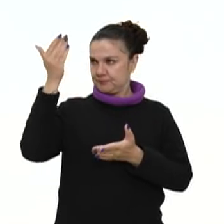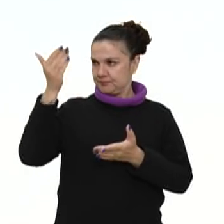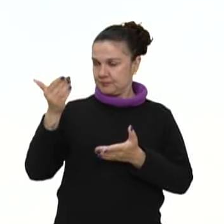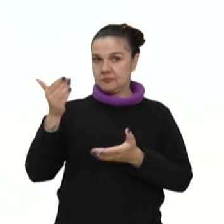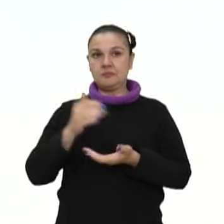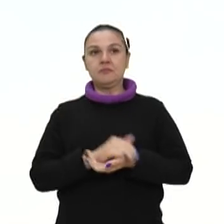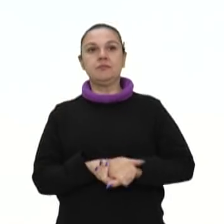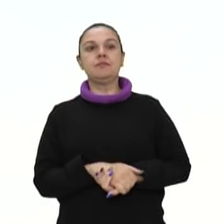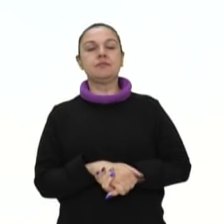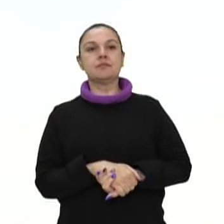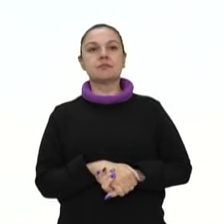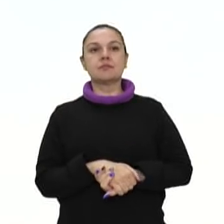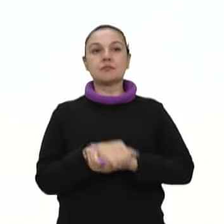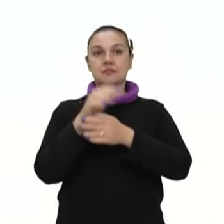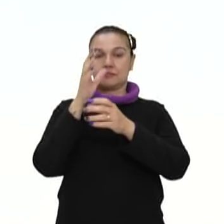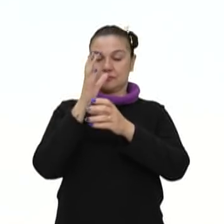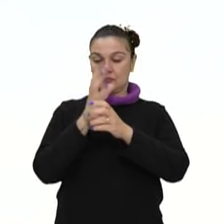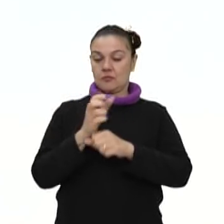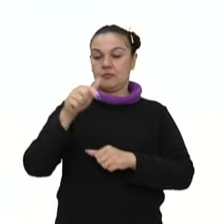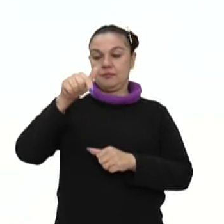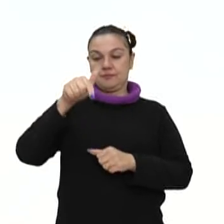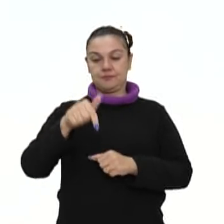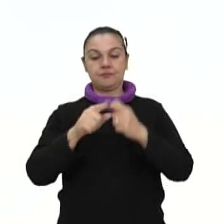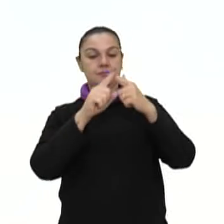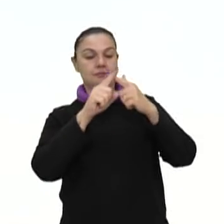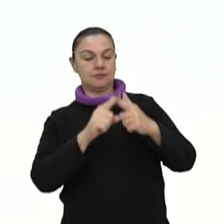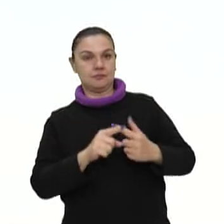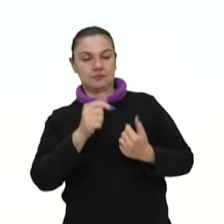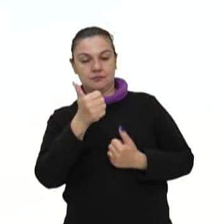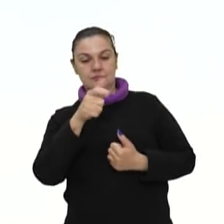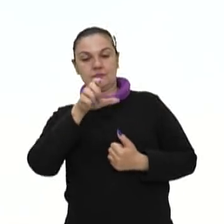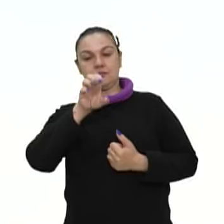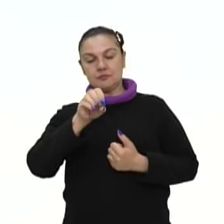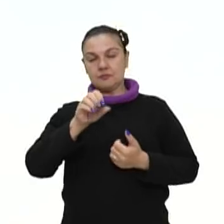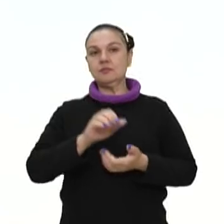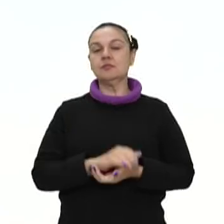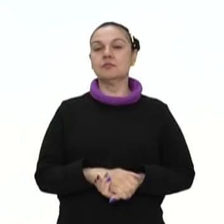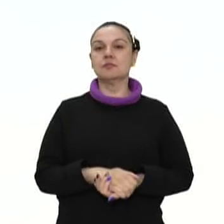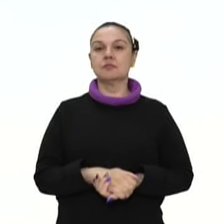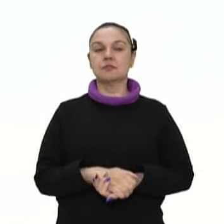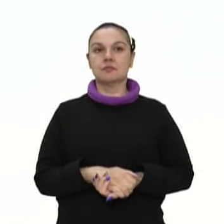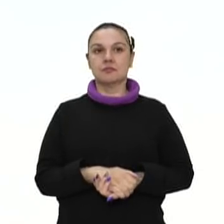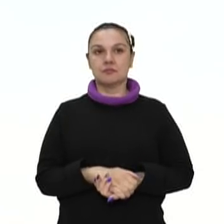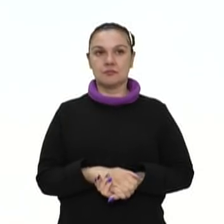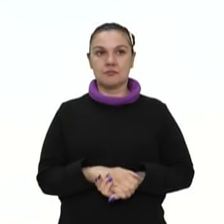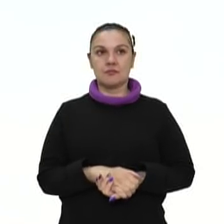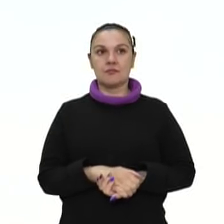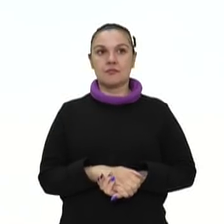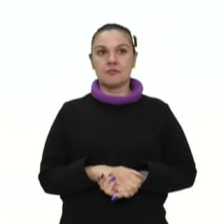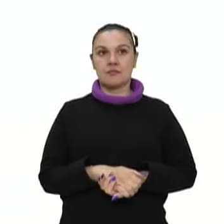A soma dá 7, o produto dá 10, tá? Anota lá.